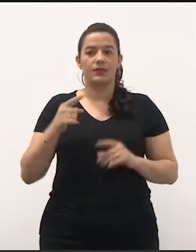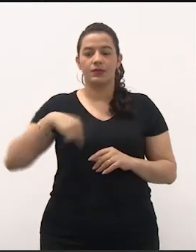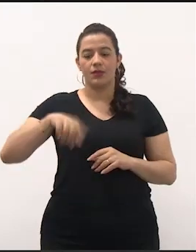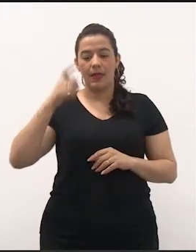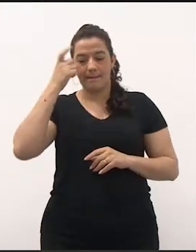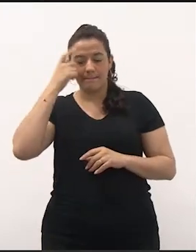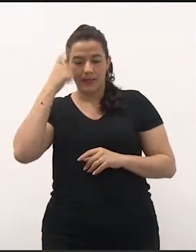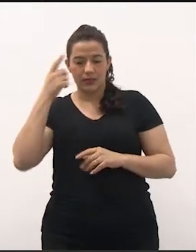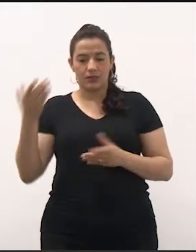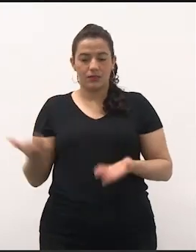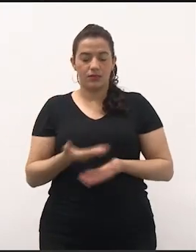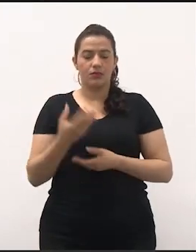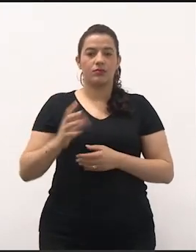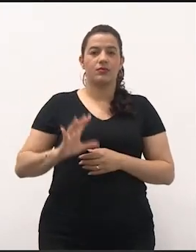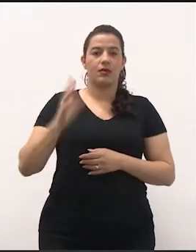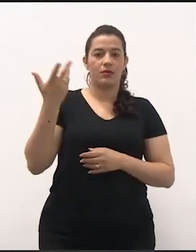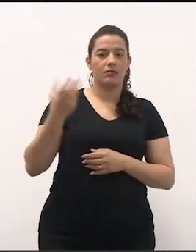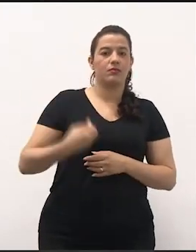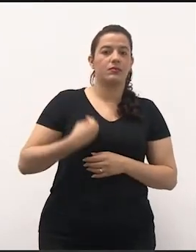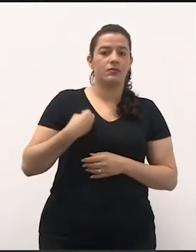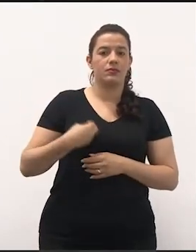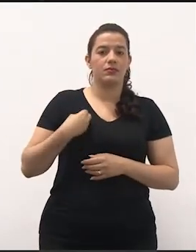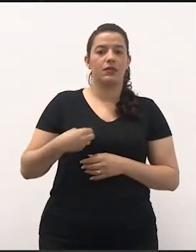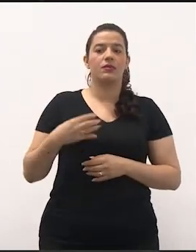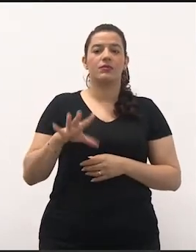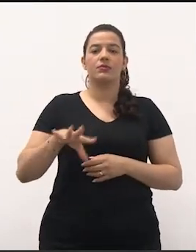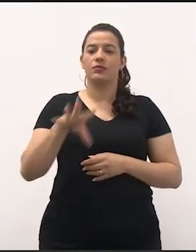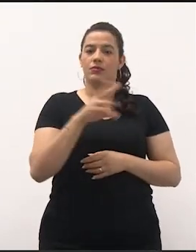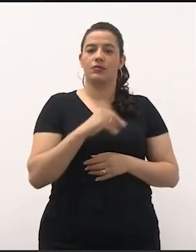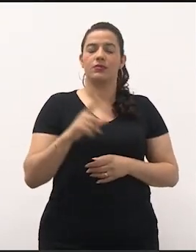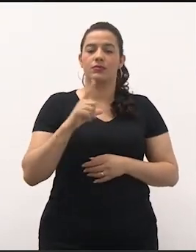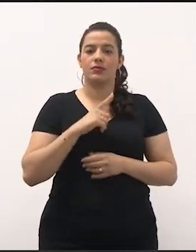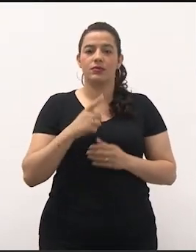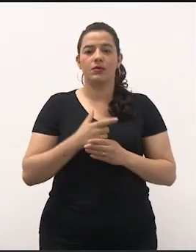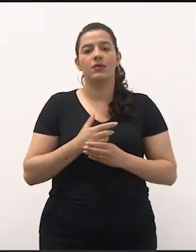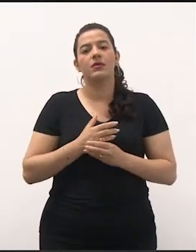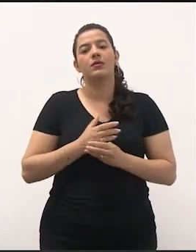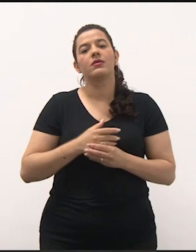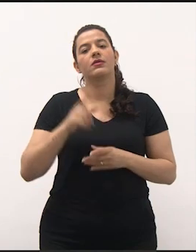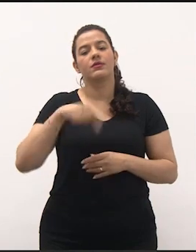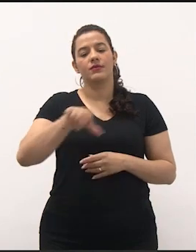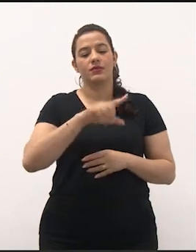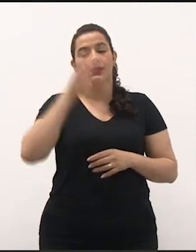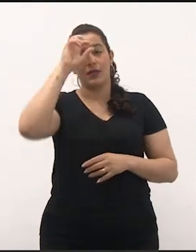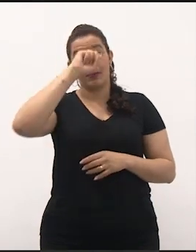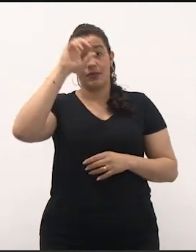muito na realidade, né, que as escolas têm vivido e que a gente tem também aprendido